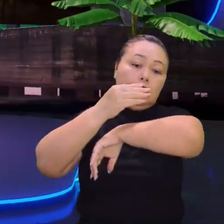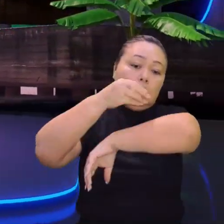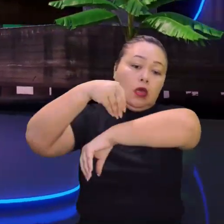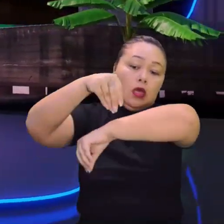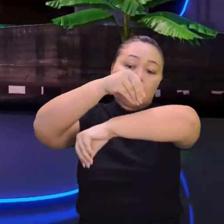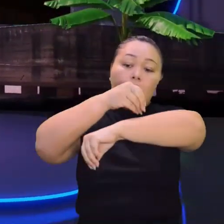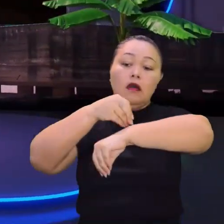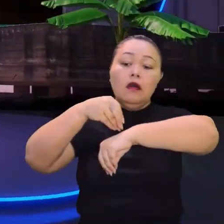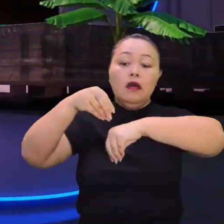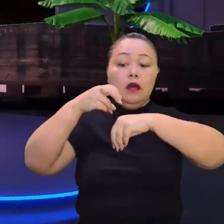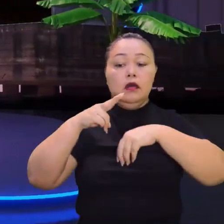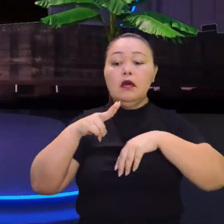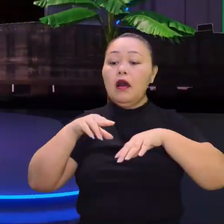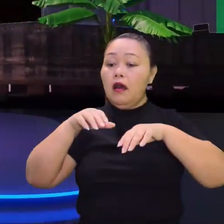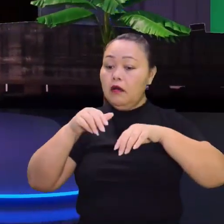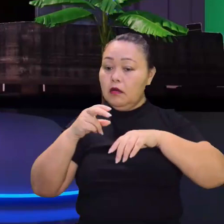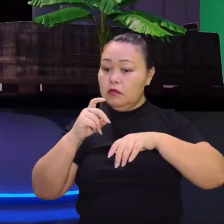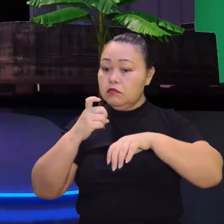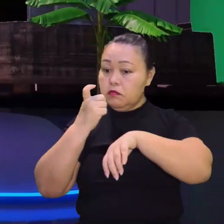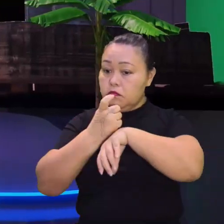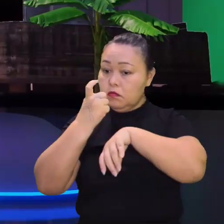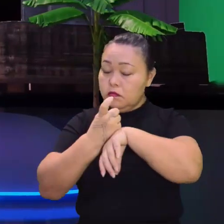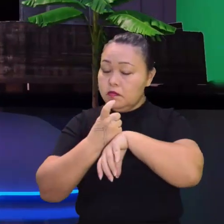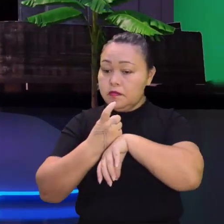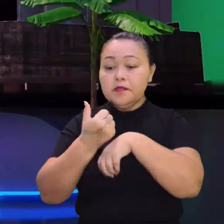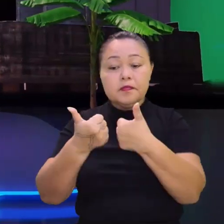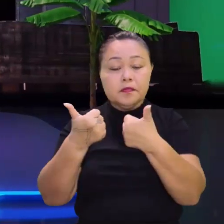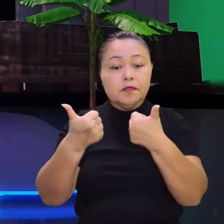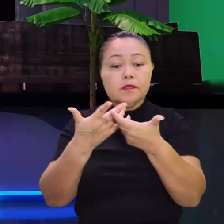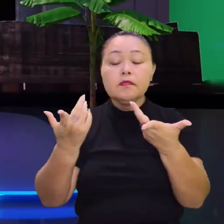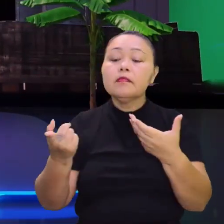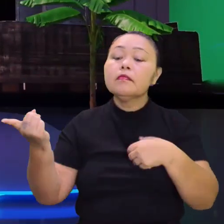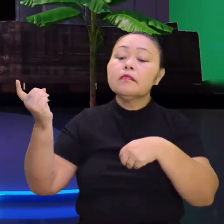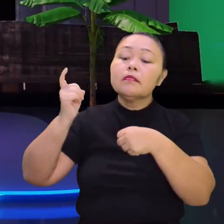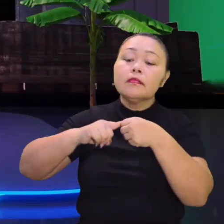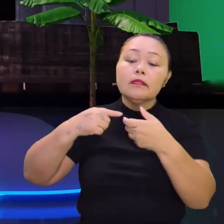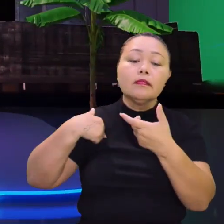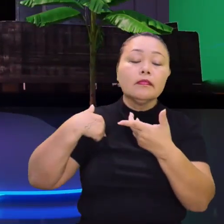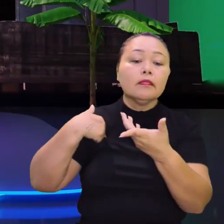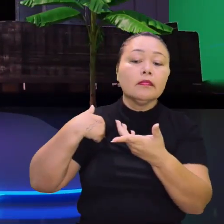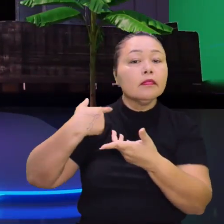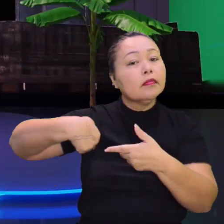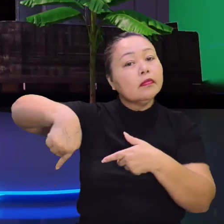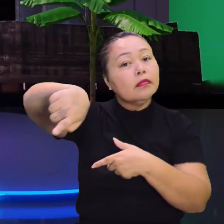de terra firme. Fechou? Vamos ali, daqui a pouquinho a gente volta